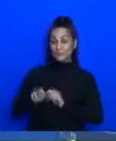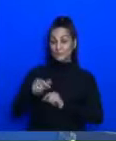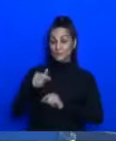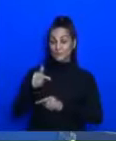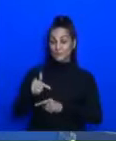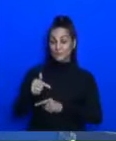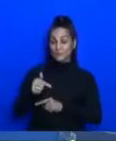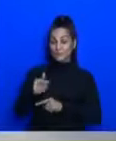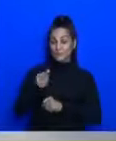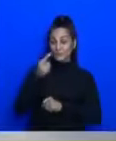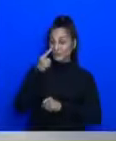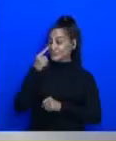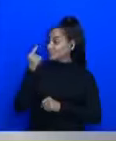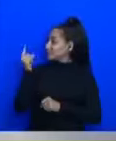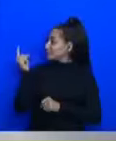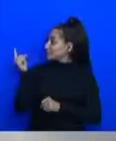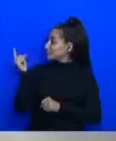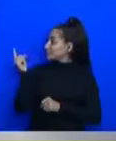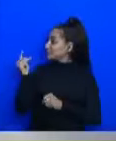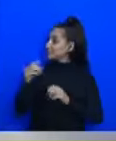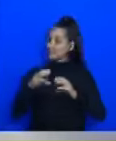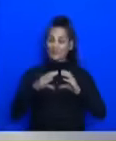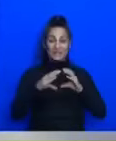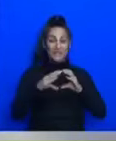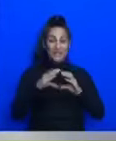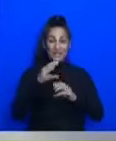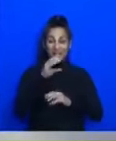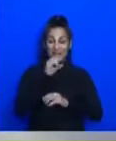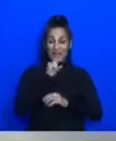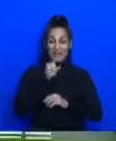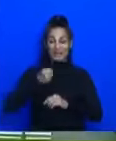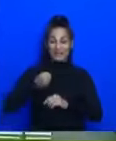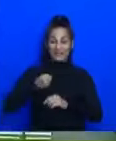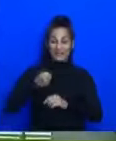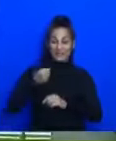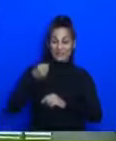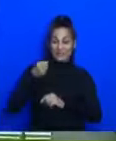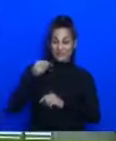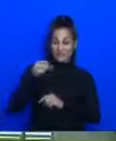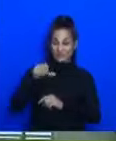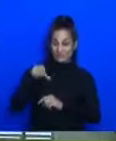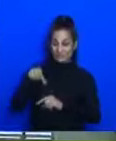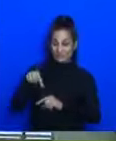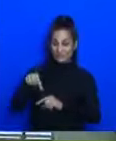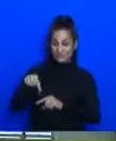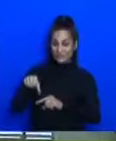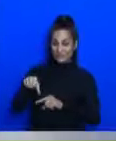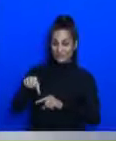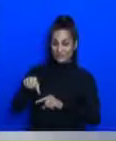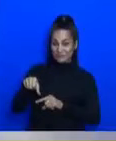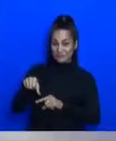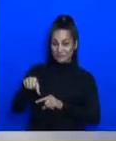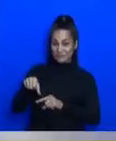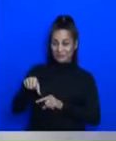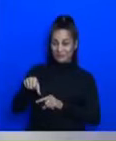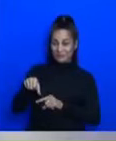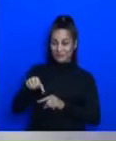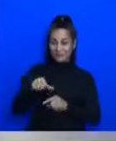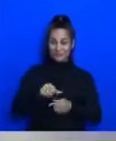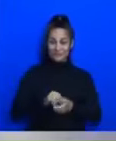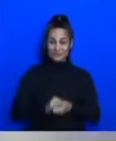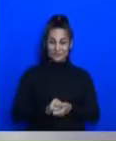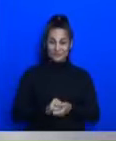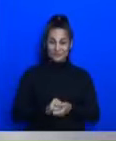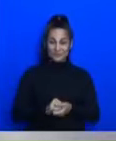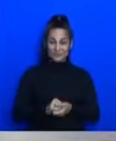de número 7. Bola laranja, número 9, com o traço diferenciador abaixo do